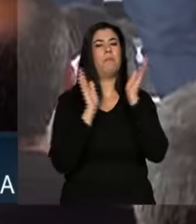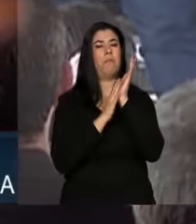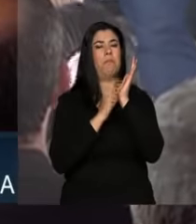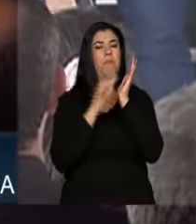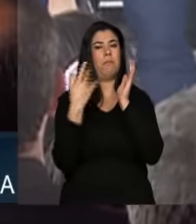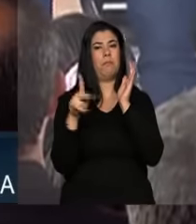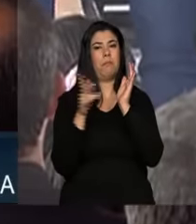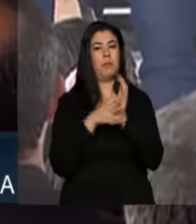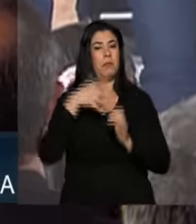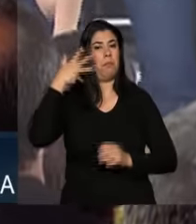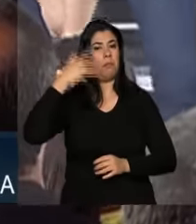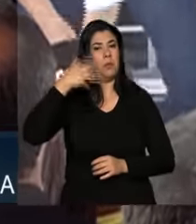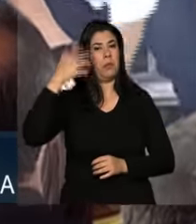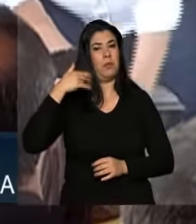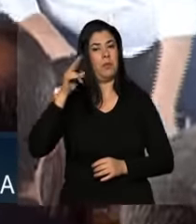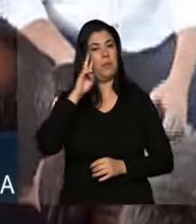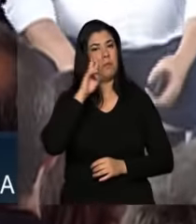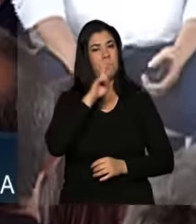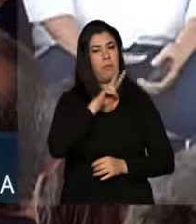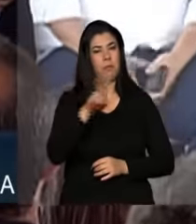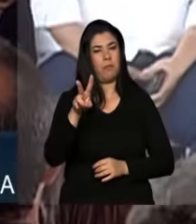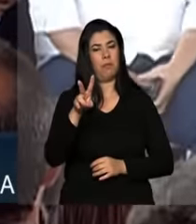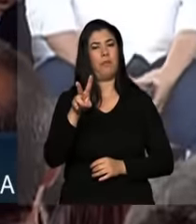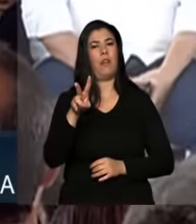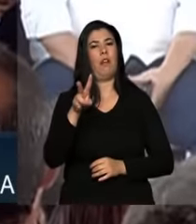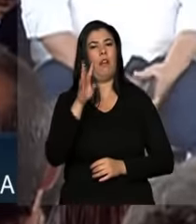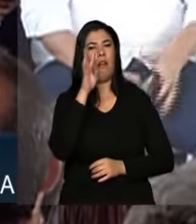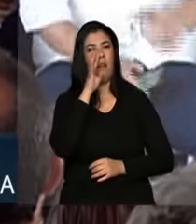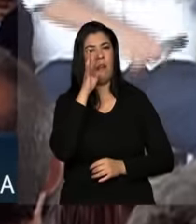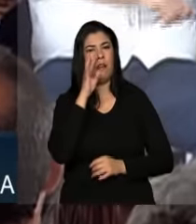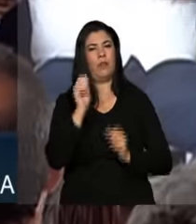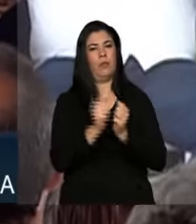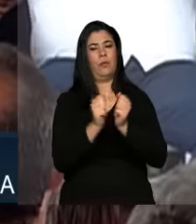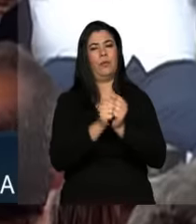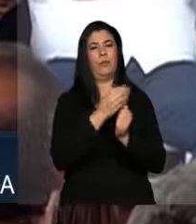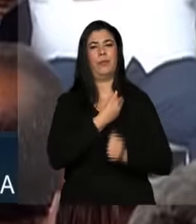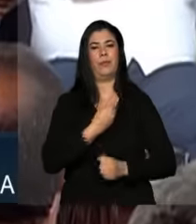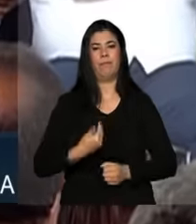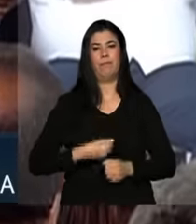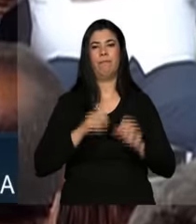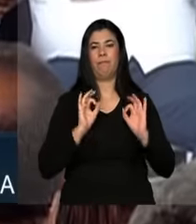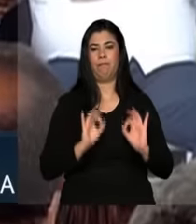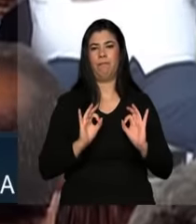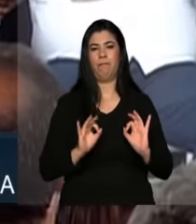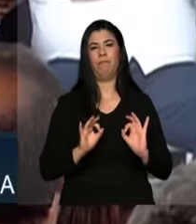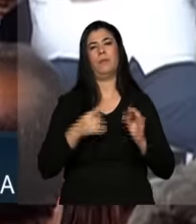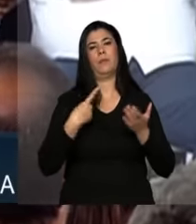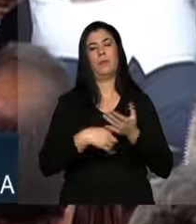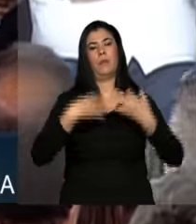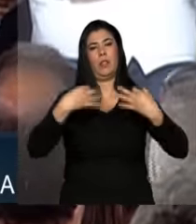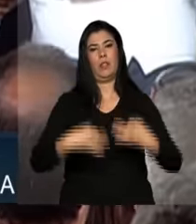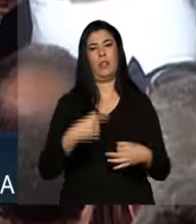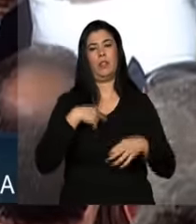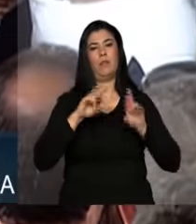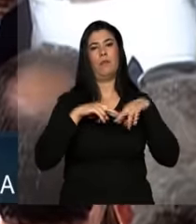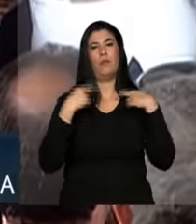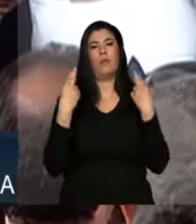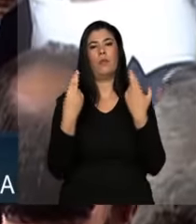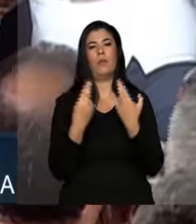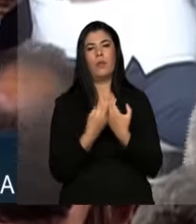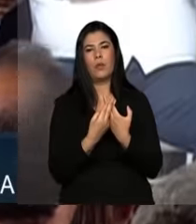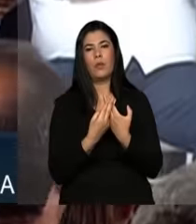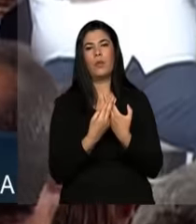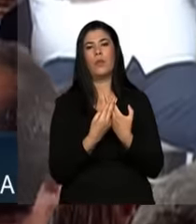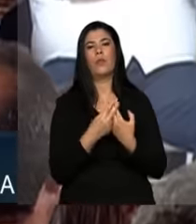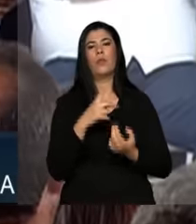pela atenção que ele dá aos governadores, e eu posso confirmar para a senhora, me reúno de 40 em